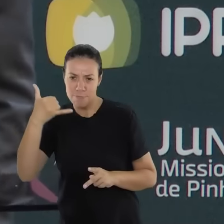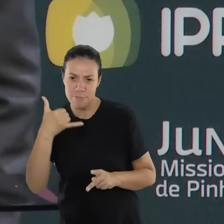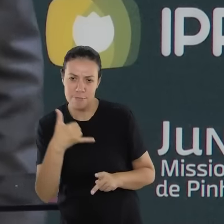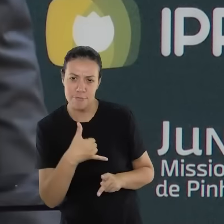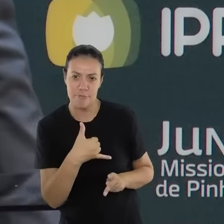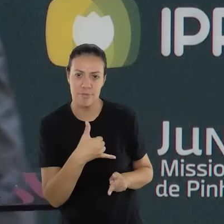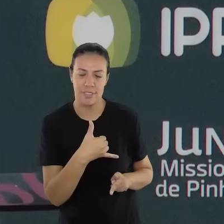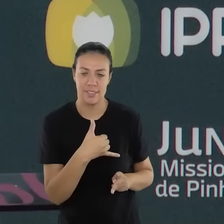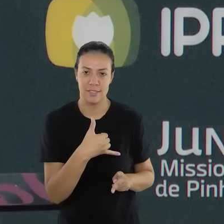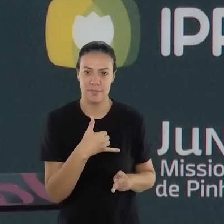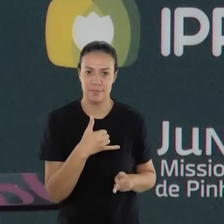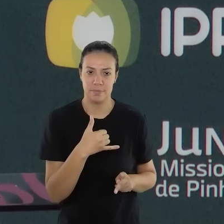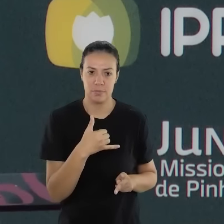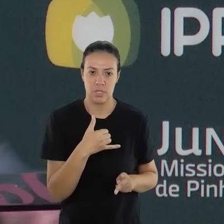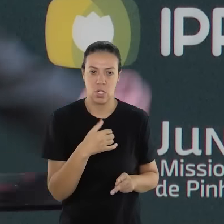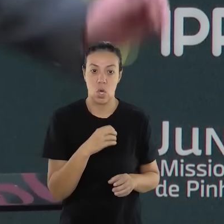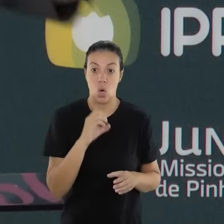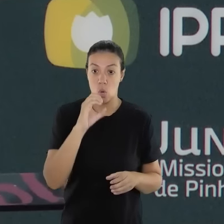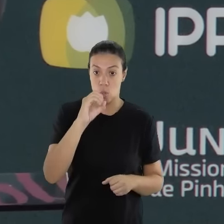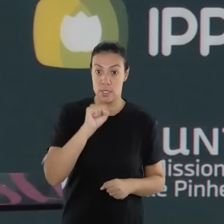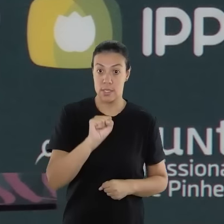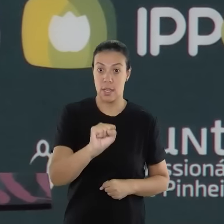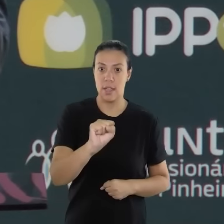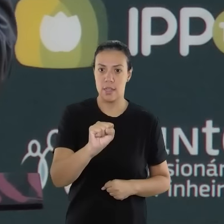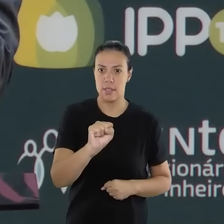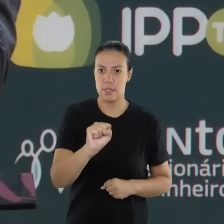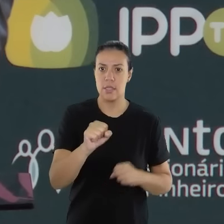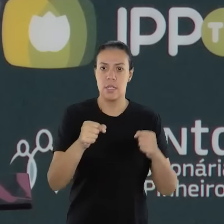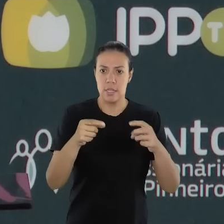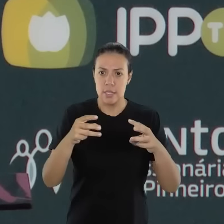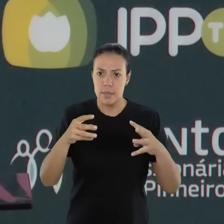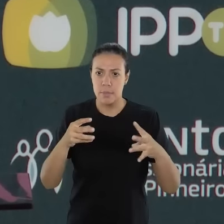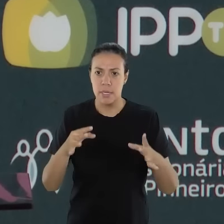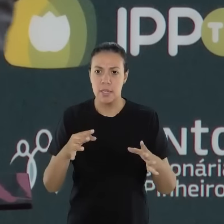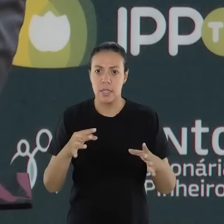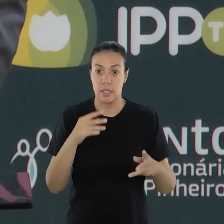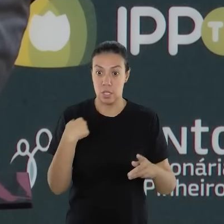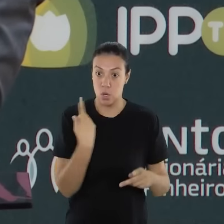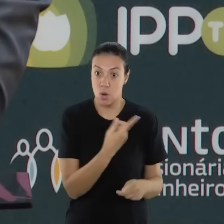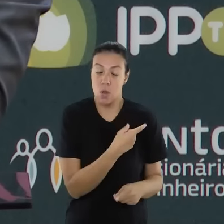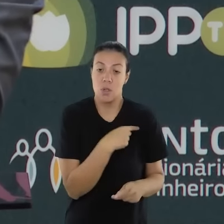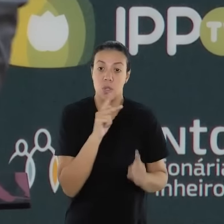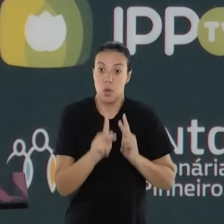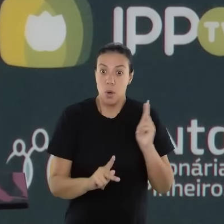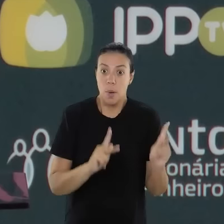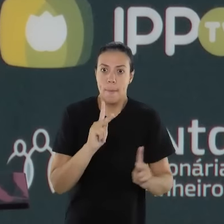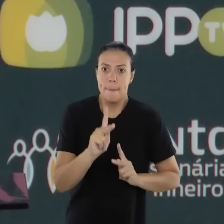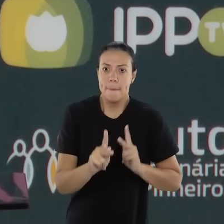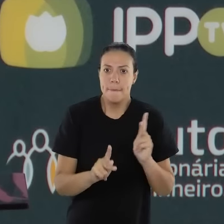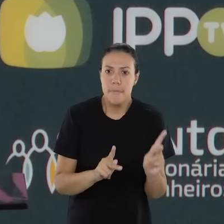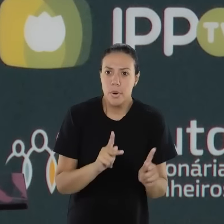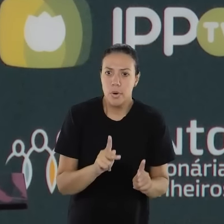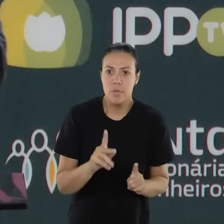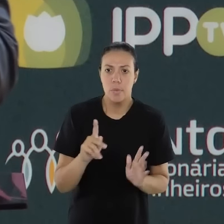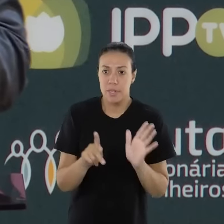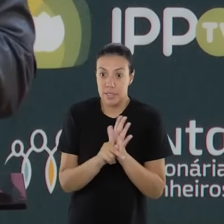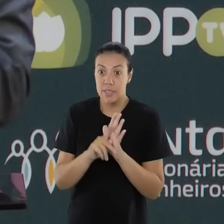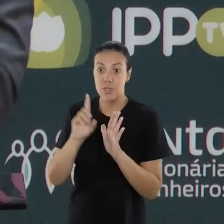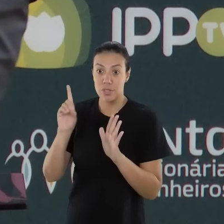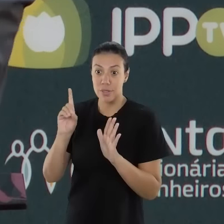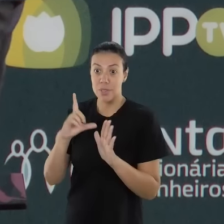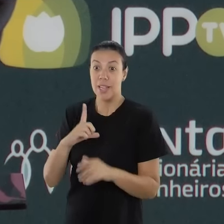Oséias capítulo 11, versículo 7, diz que o povo, nós como povo de Deus, o nosso coração é inclinado para o